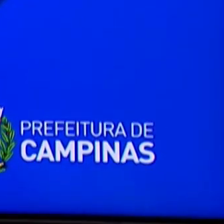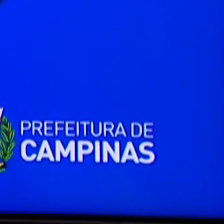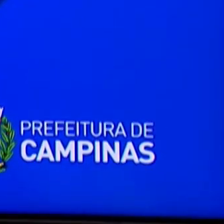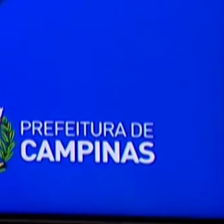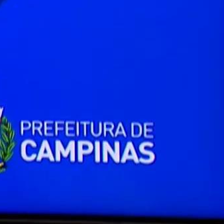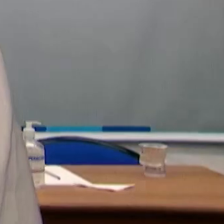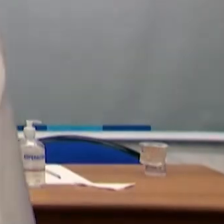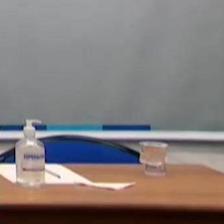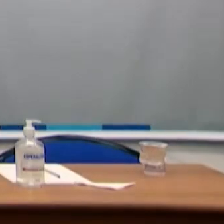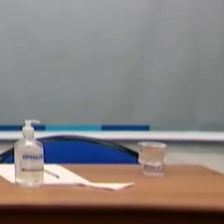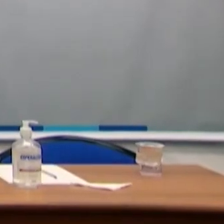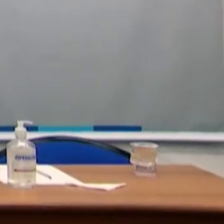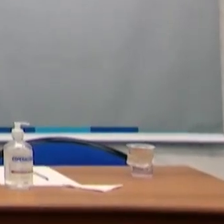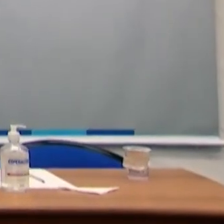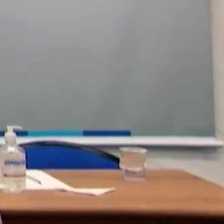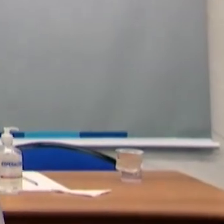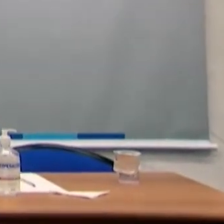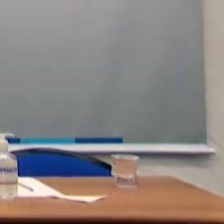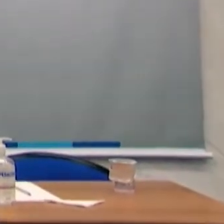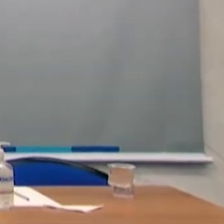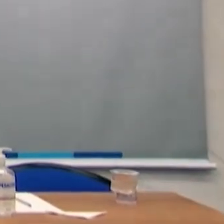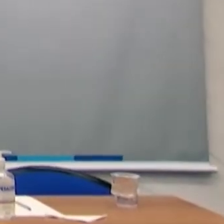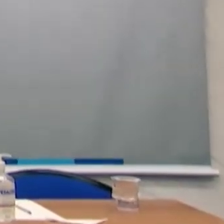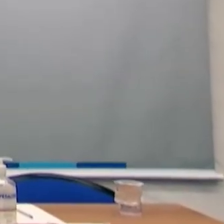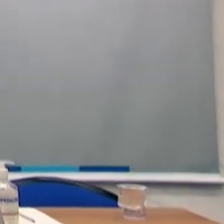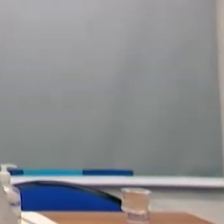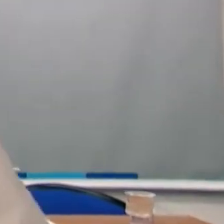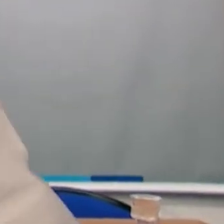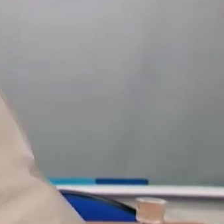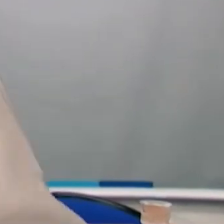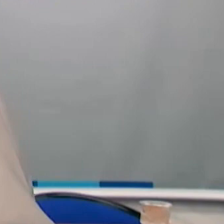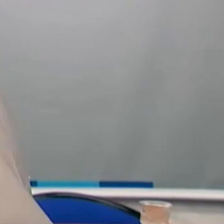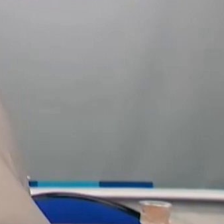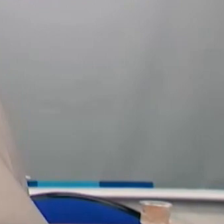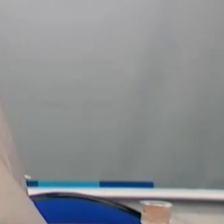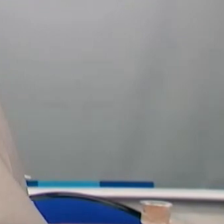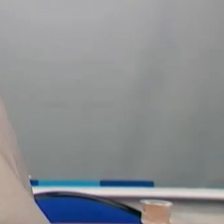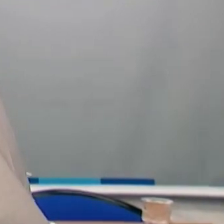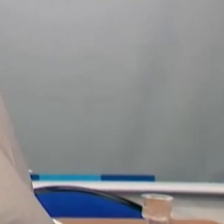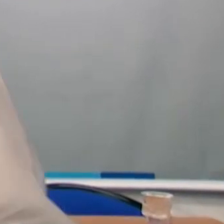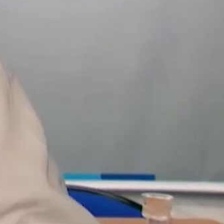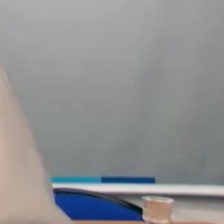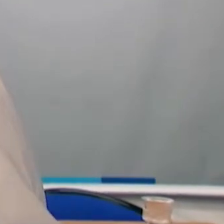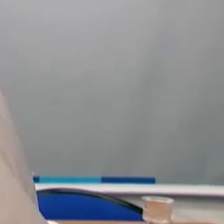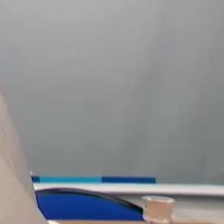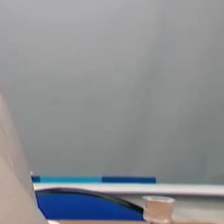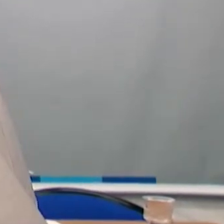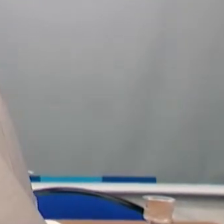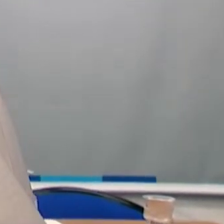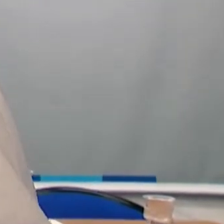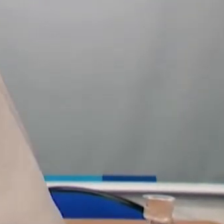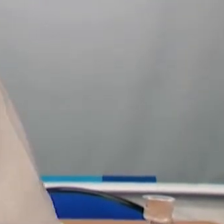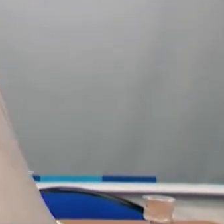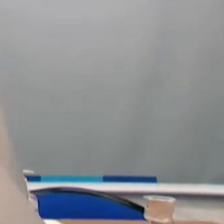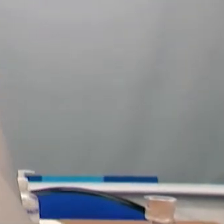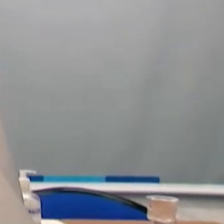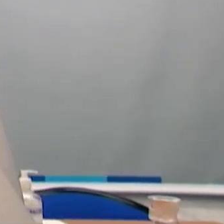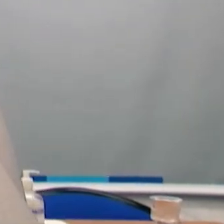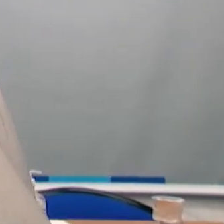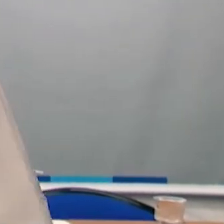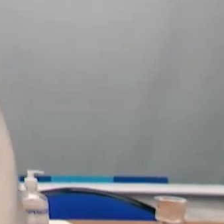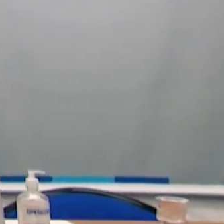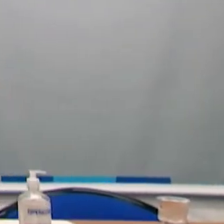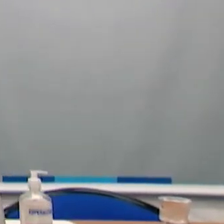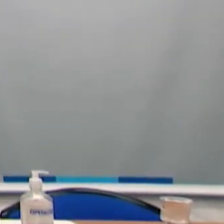quando confirmados. E aquelas pessoas que confirmarem a não presença, que não vão participar da consulta, que não